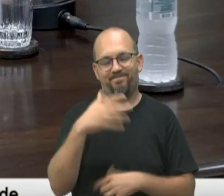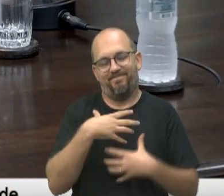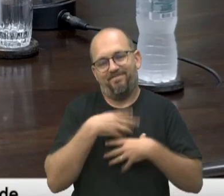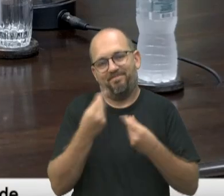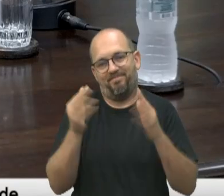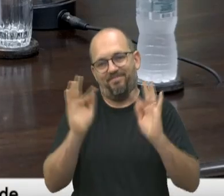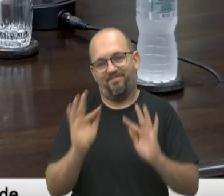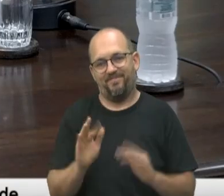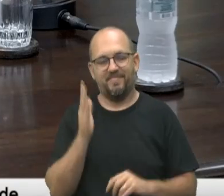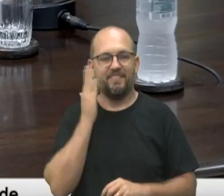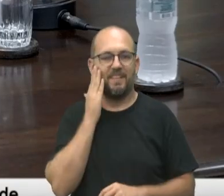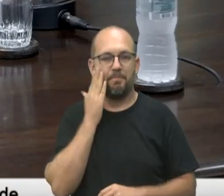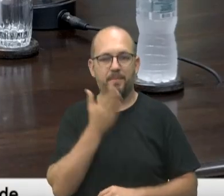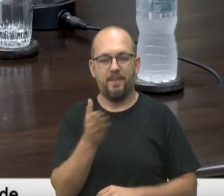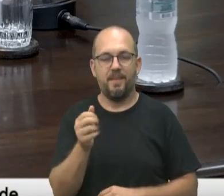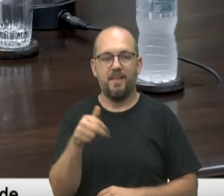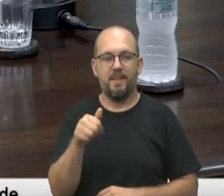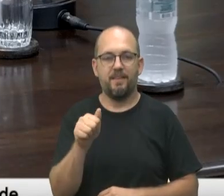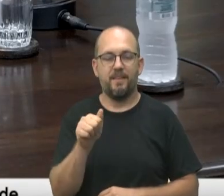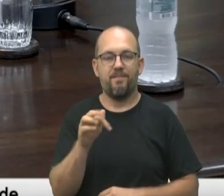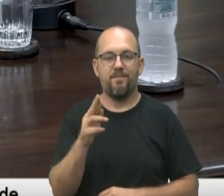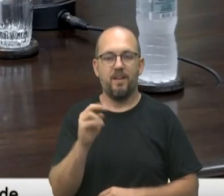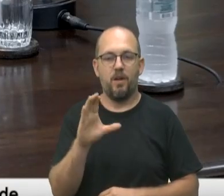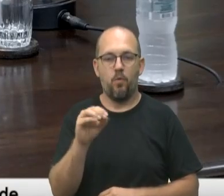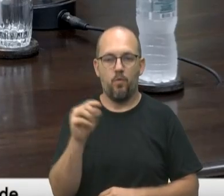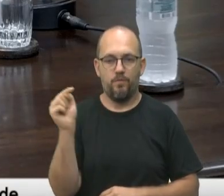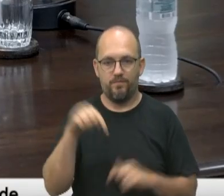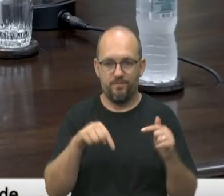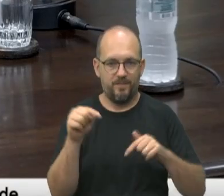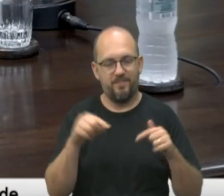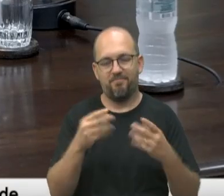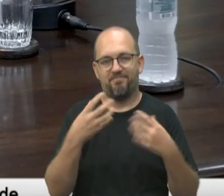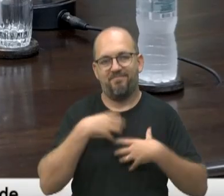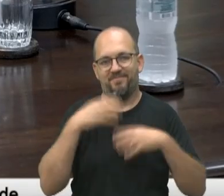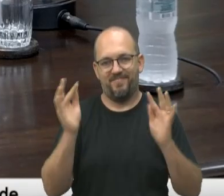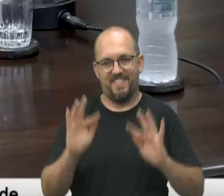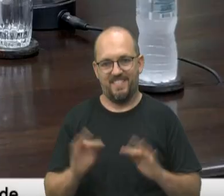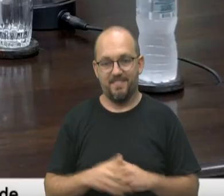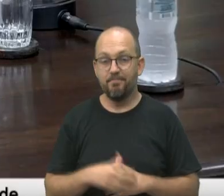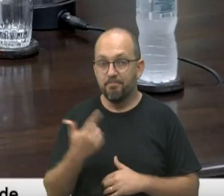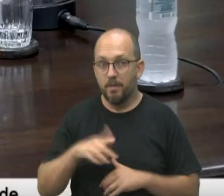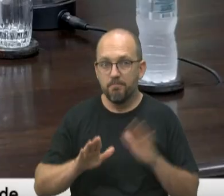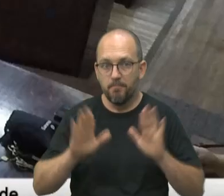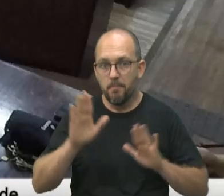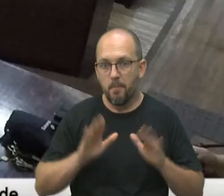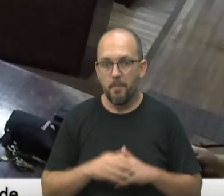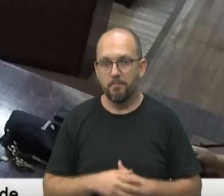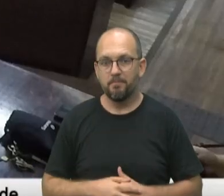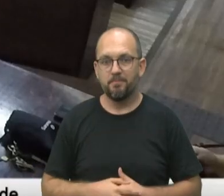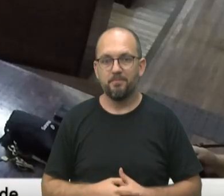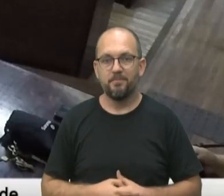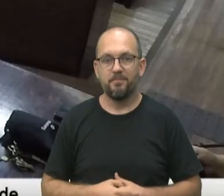feliz de saber que a Ana Franco está aqui também. Fico muito, muito feliz. Mais alguém?